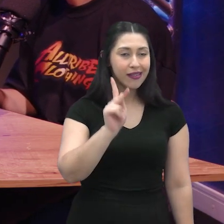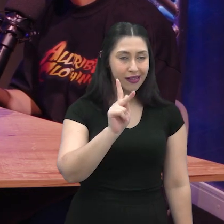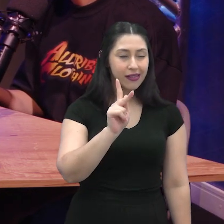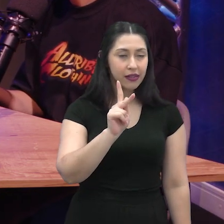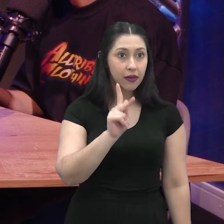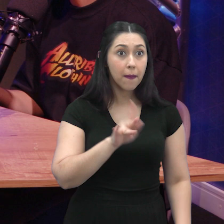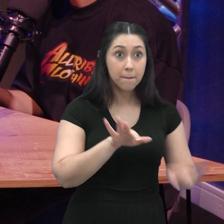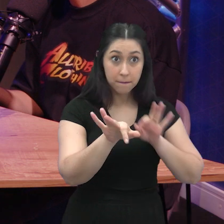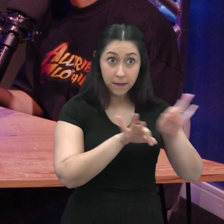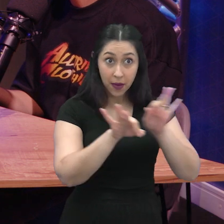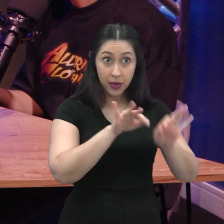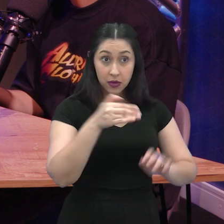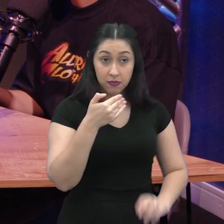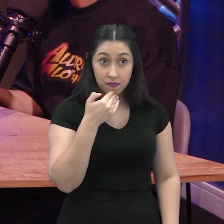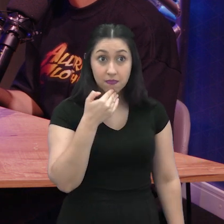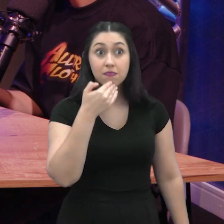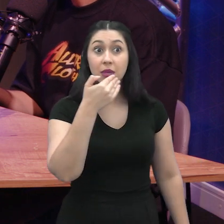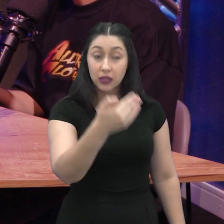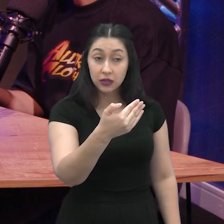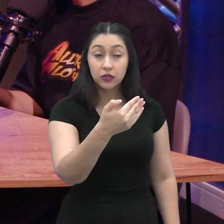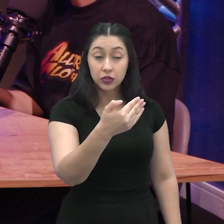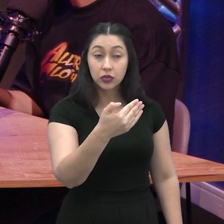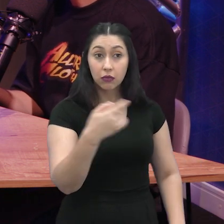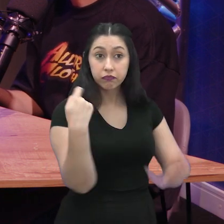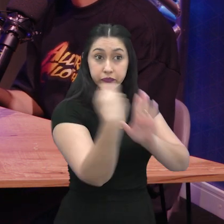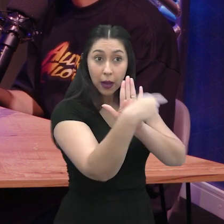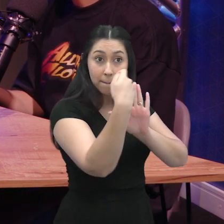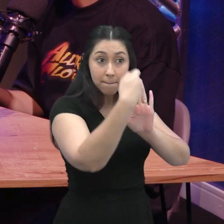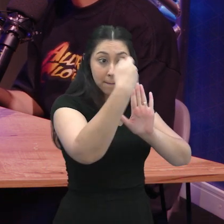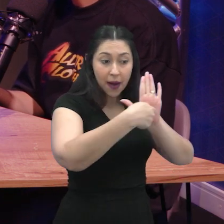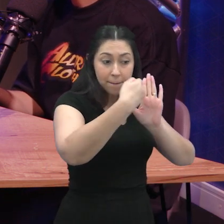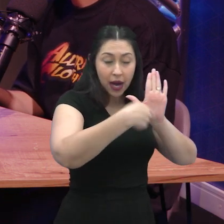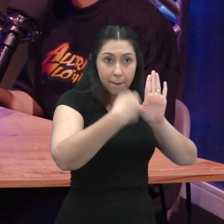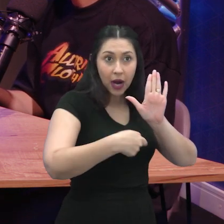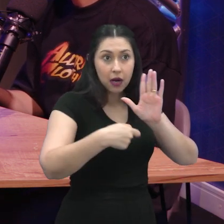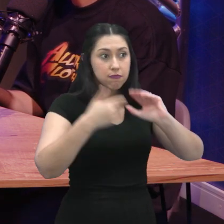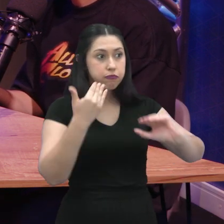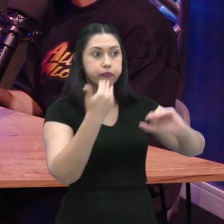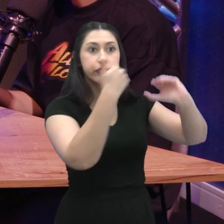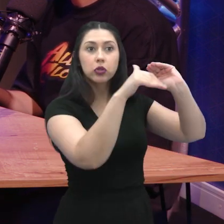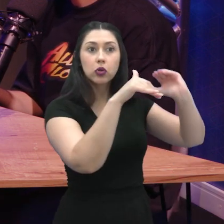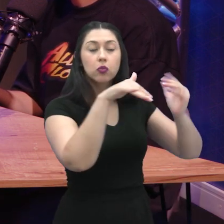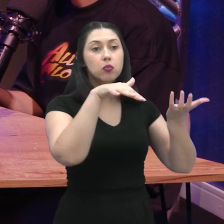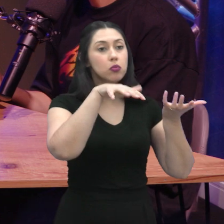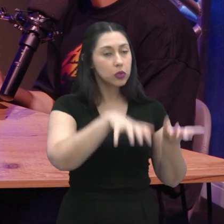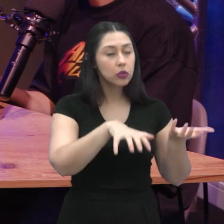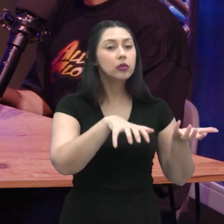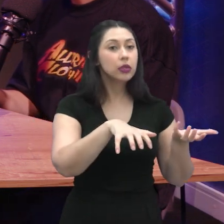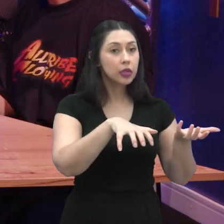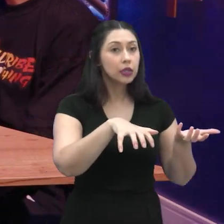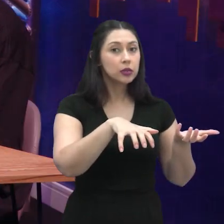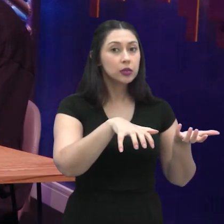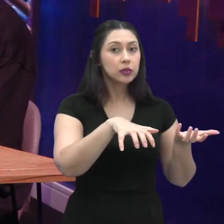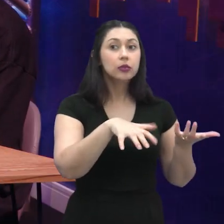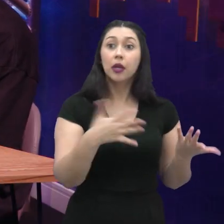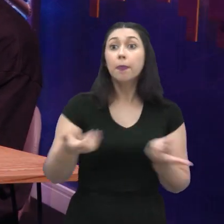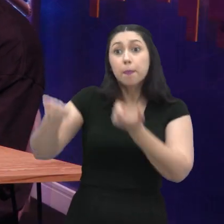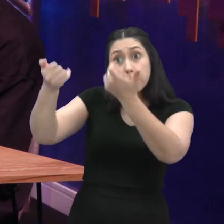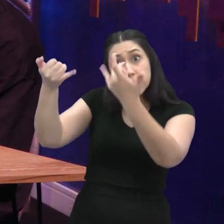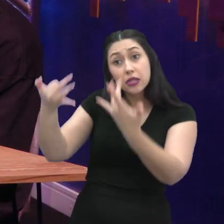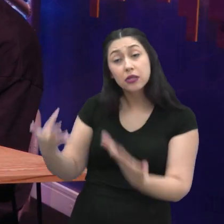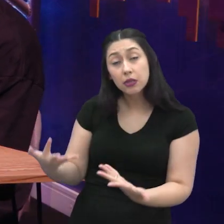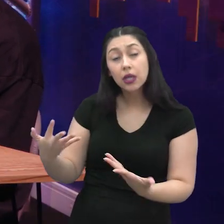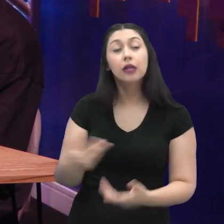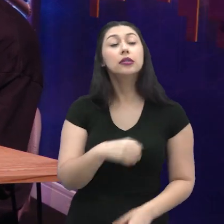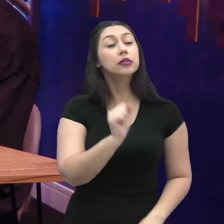né? Ele fez esse pedido, né? E fez esse abaixo-assinado para mandar então para o Congresso. E a gente justificar,